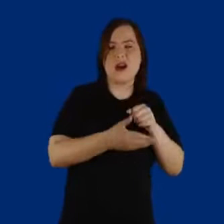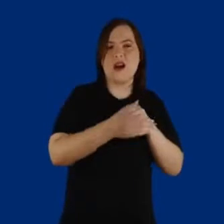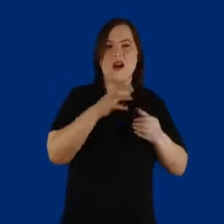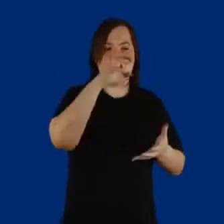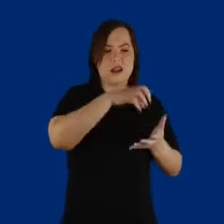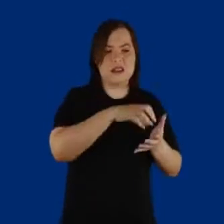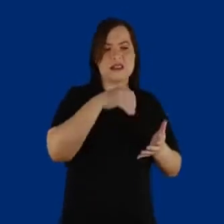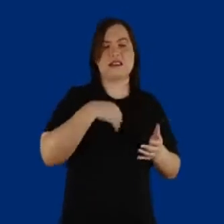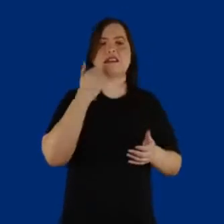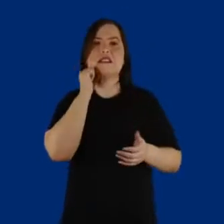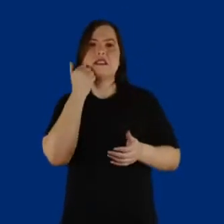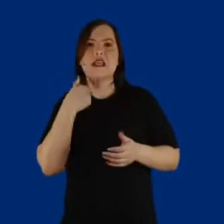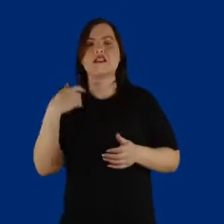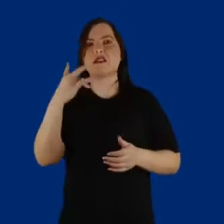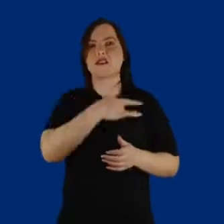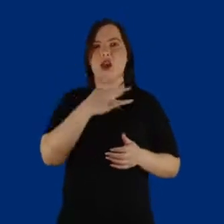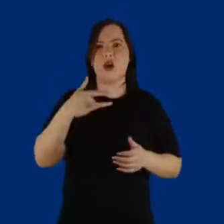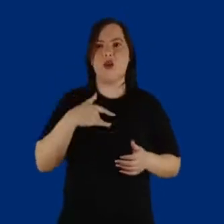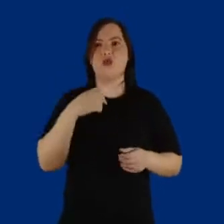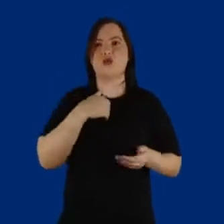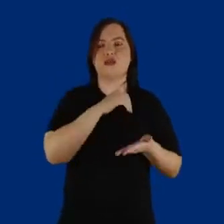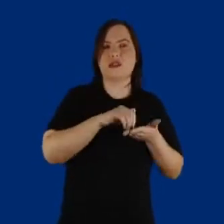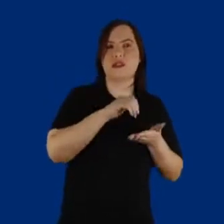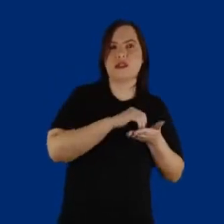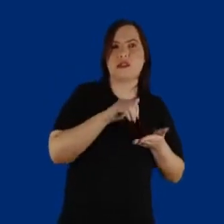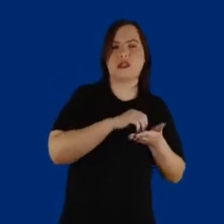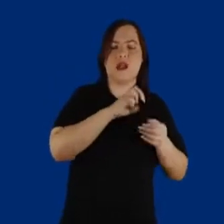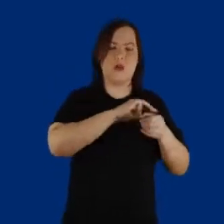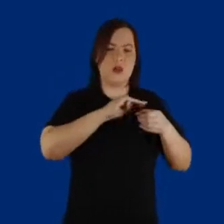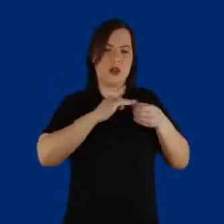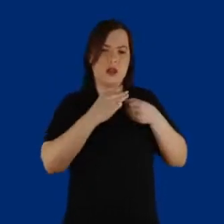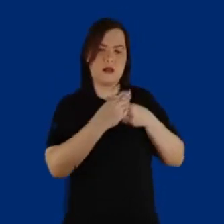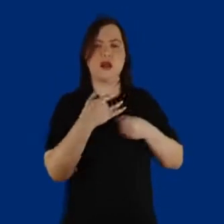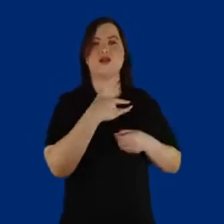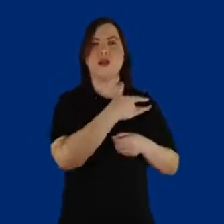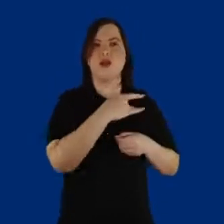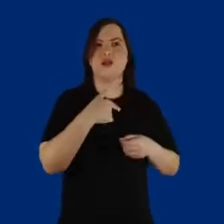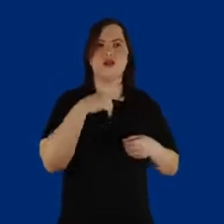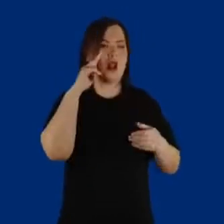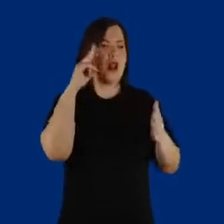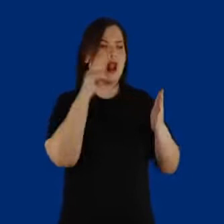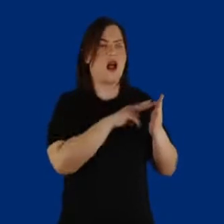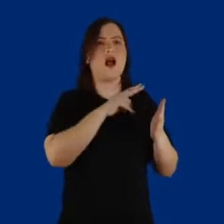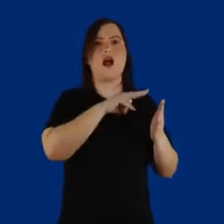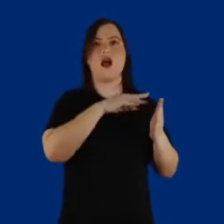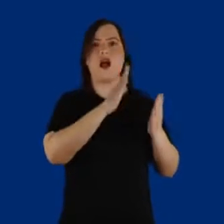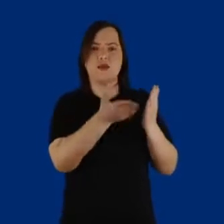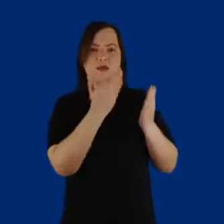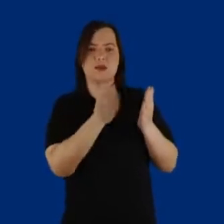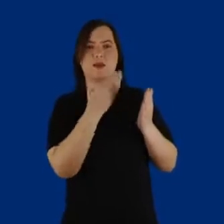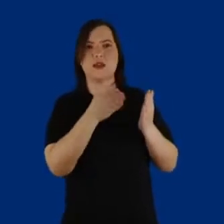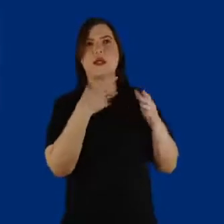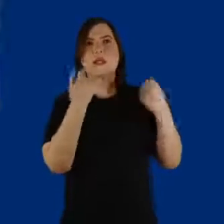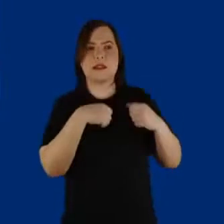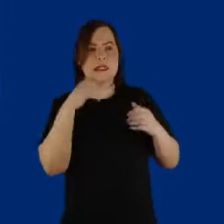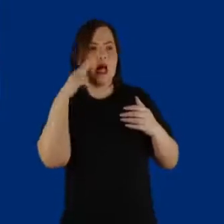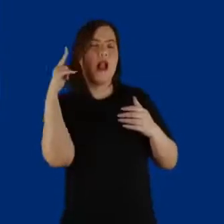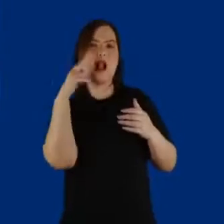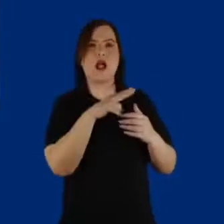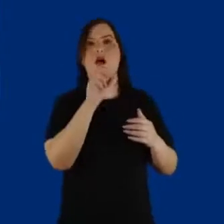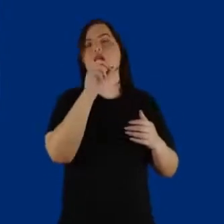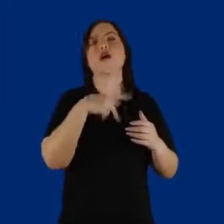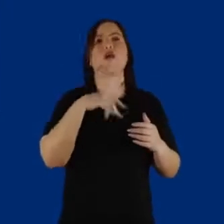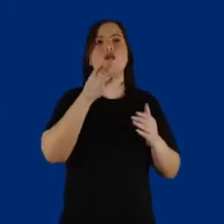Ciência e Saúde da Secretaria Municipal de Saúde, se vocês forem lá atrás do Diário Oficial, que ninguém lê Diário Oficial, todo mundo devia ler, mas ninguém lê. Lá